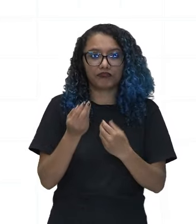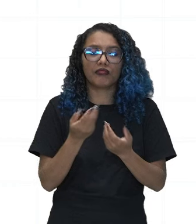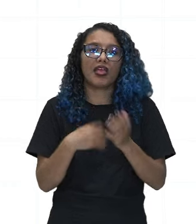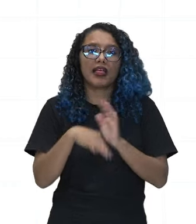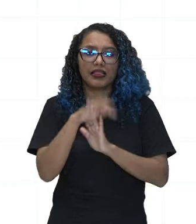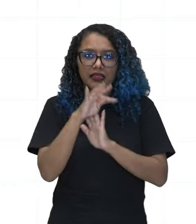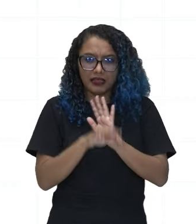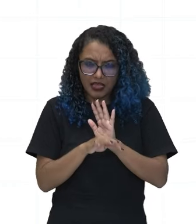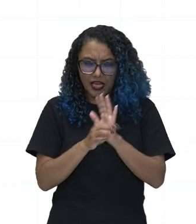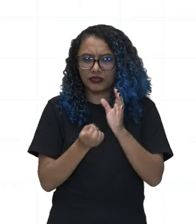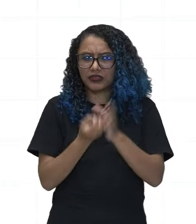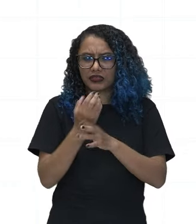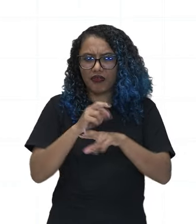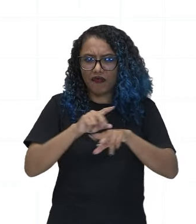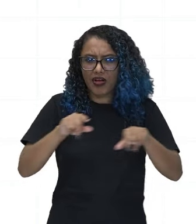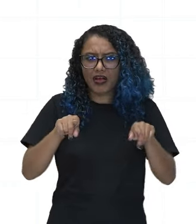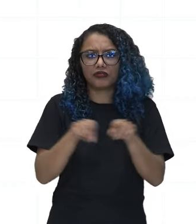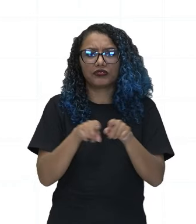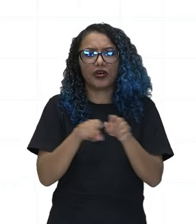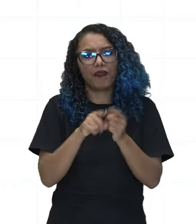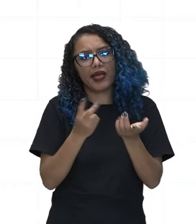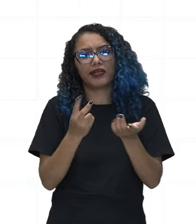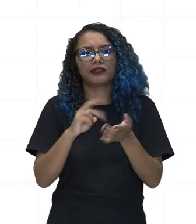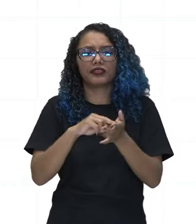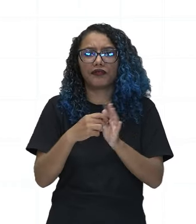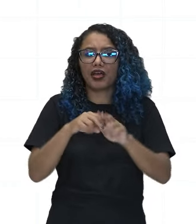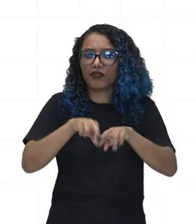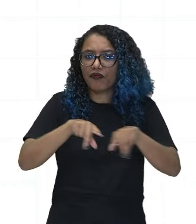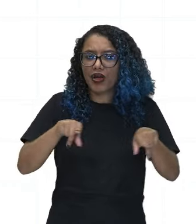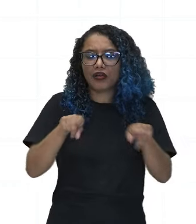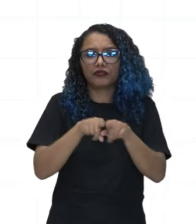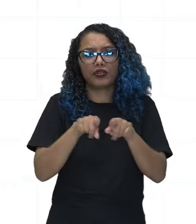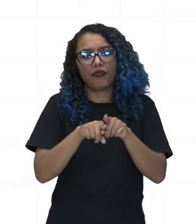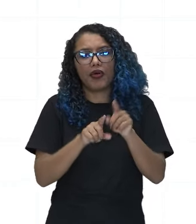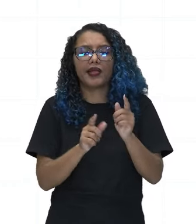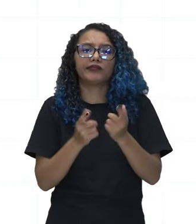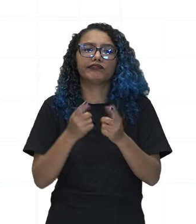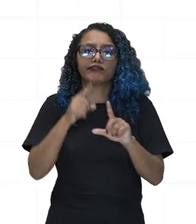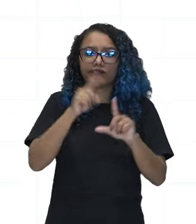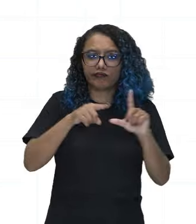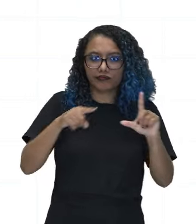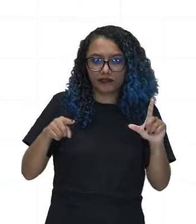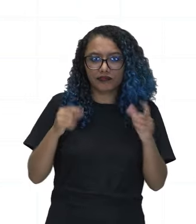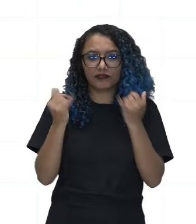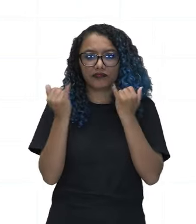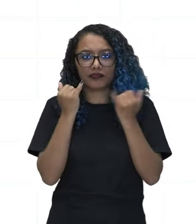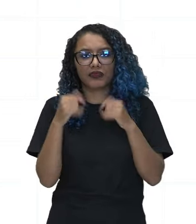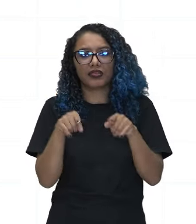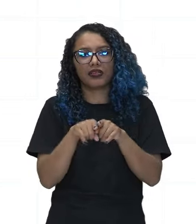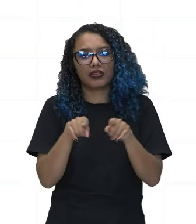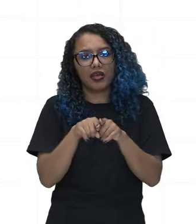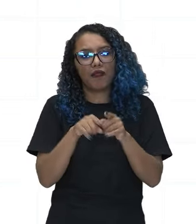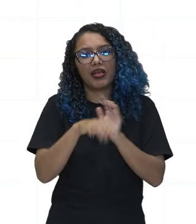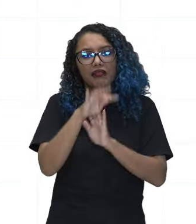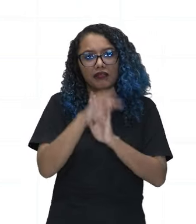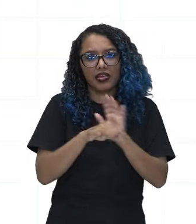retextualização, efeitos de sentidos, infográficos e hipertexto e